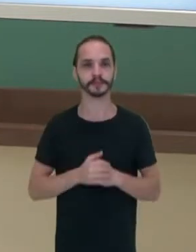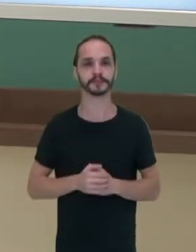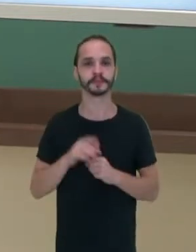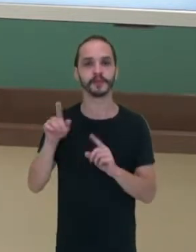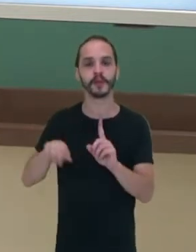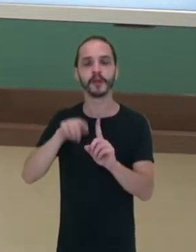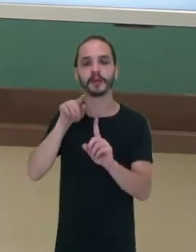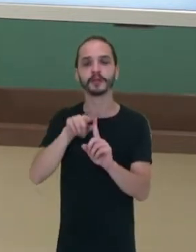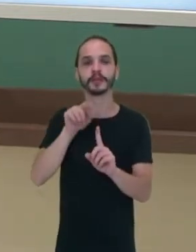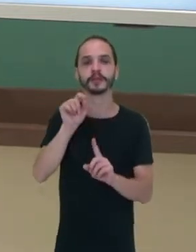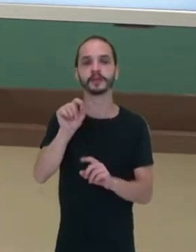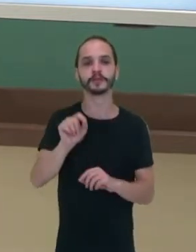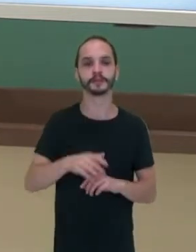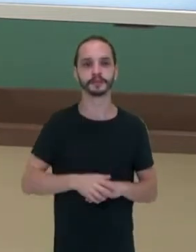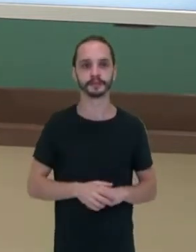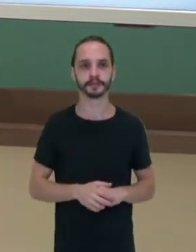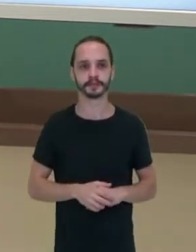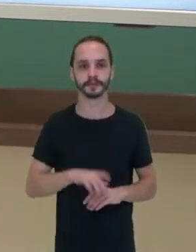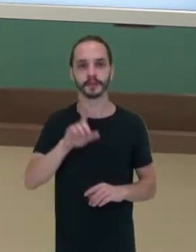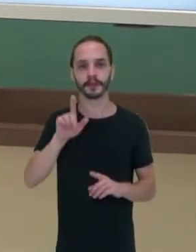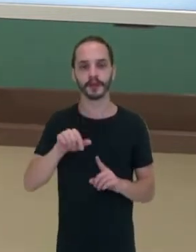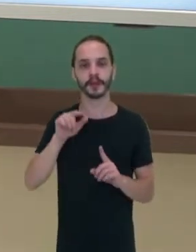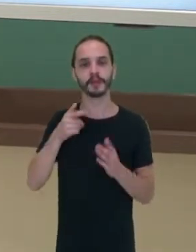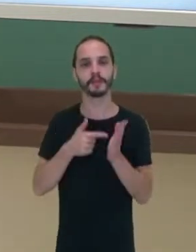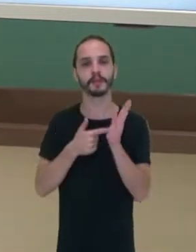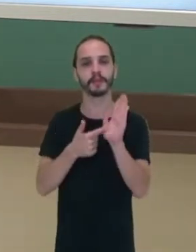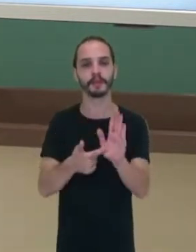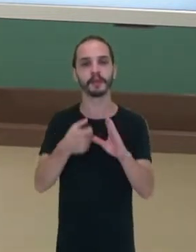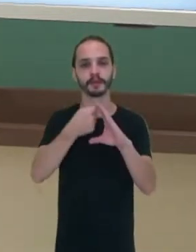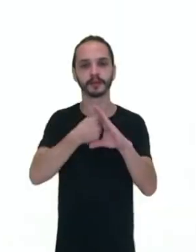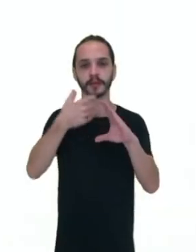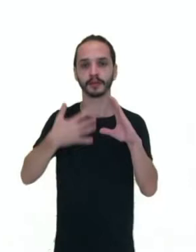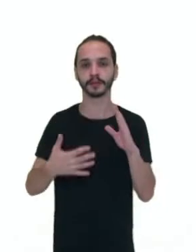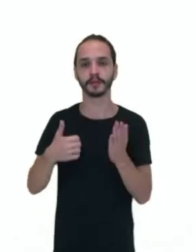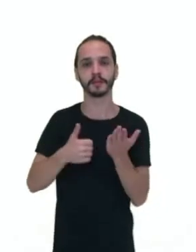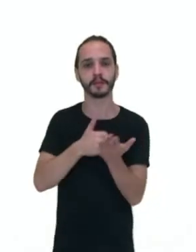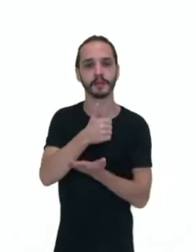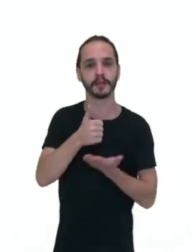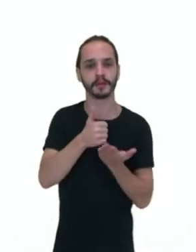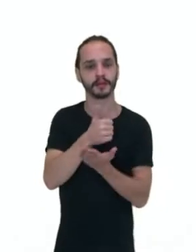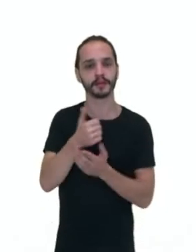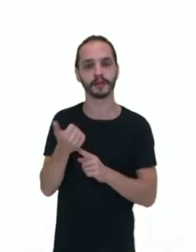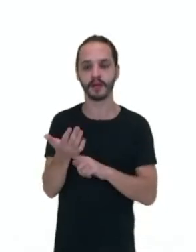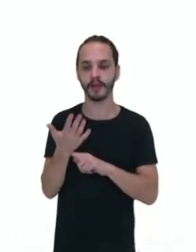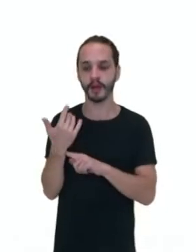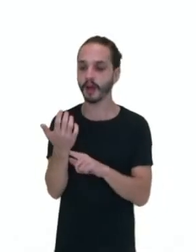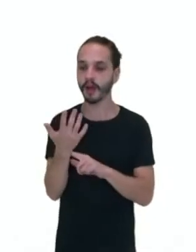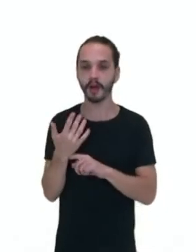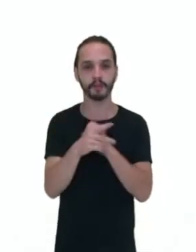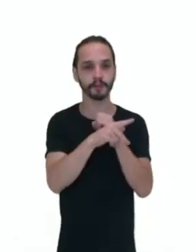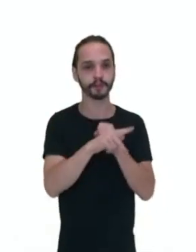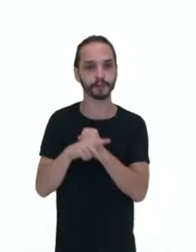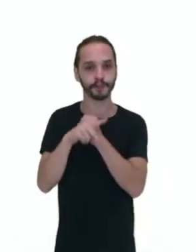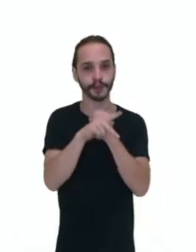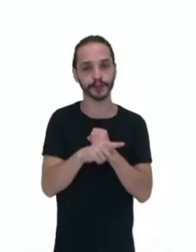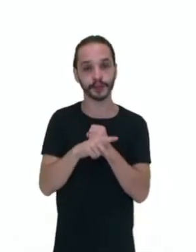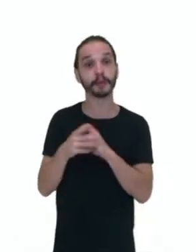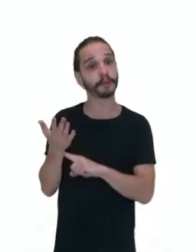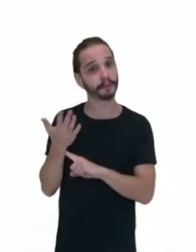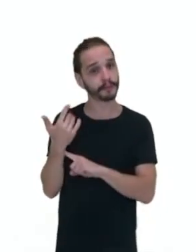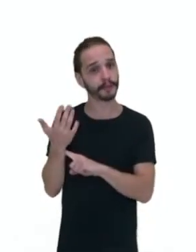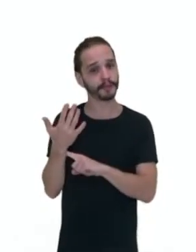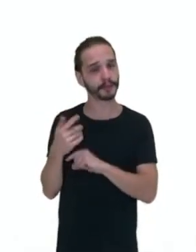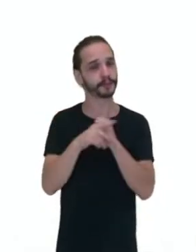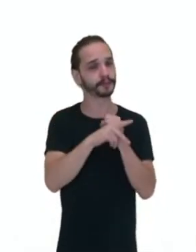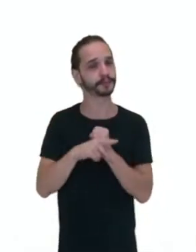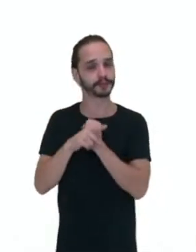objetivo nesta aula, que é apresentar as características básicas das algas e dos protozoários. Isso mesmo, as algas e